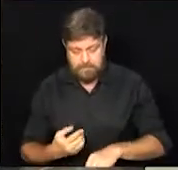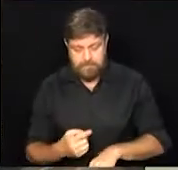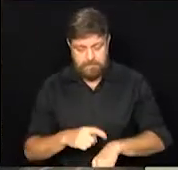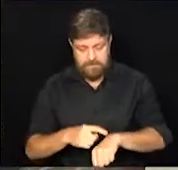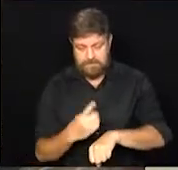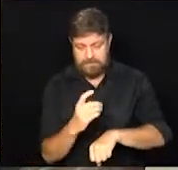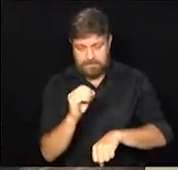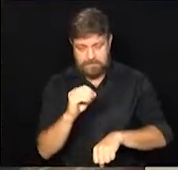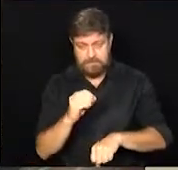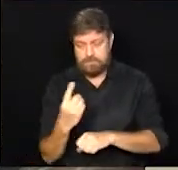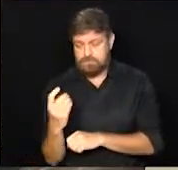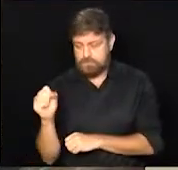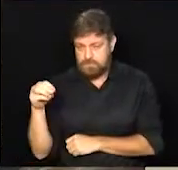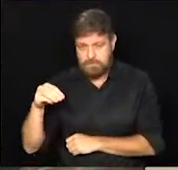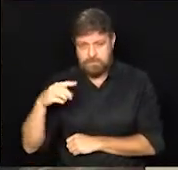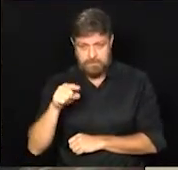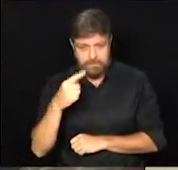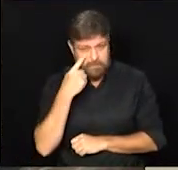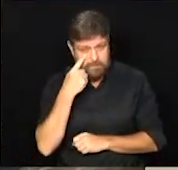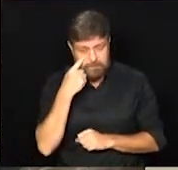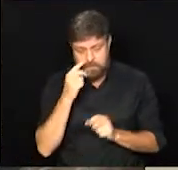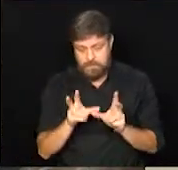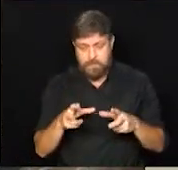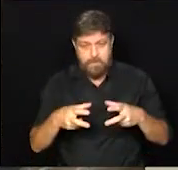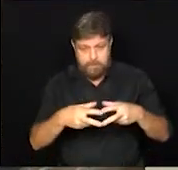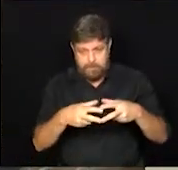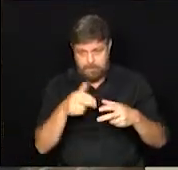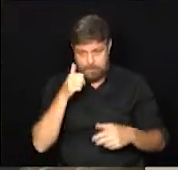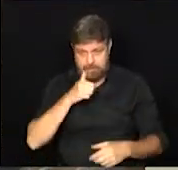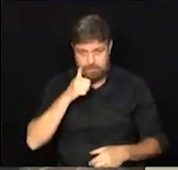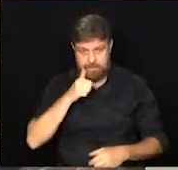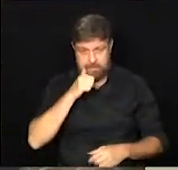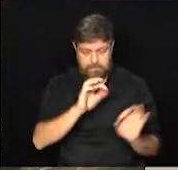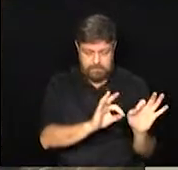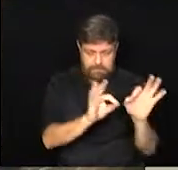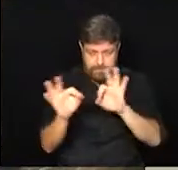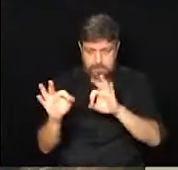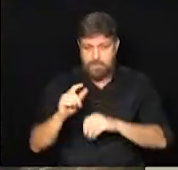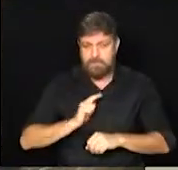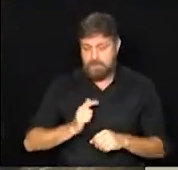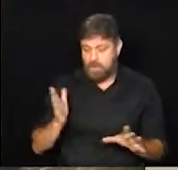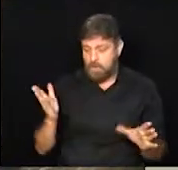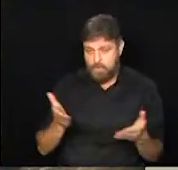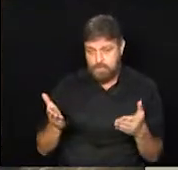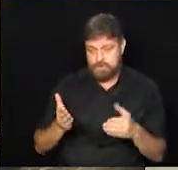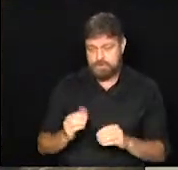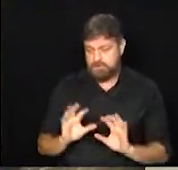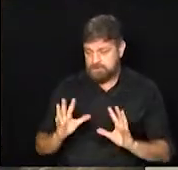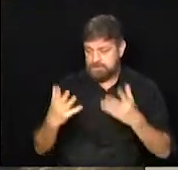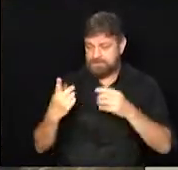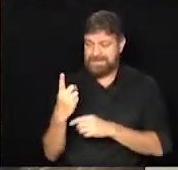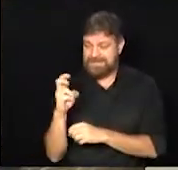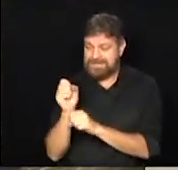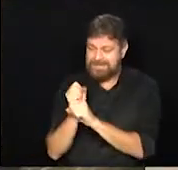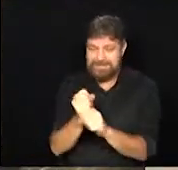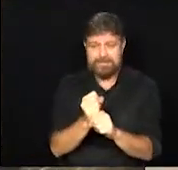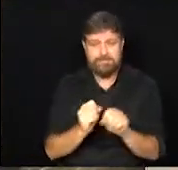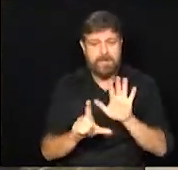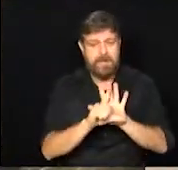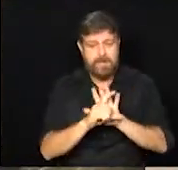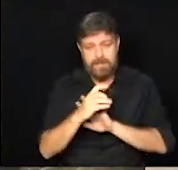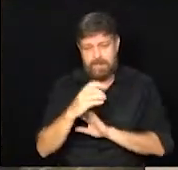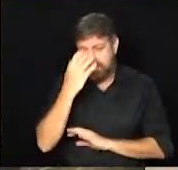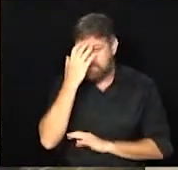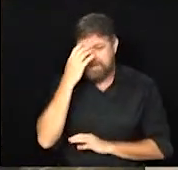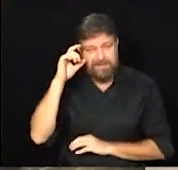a reunião da Comissão da Mulher, que hoje na pauta traz 15 anos da Lei Maria da Penha. Acompanhe na presidência da